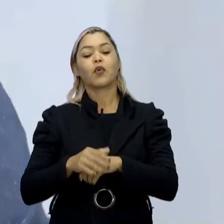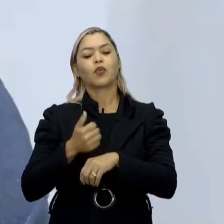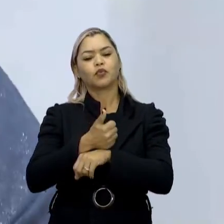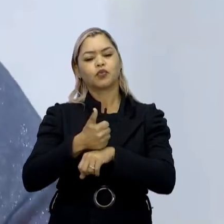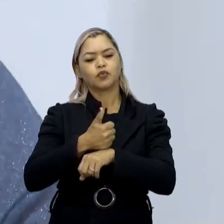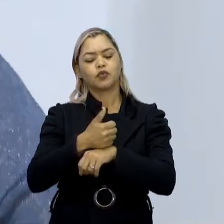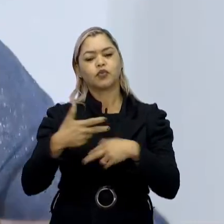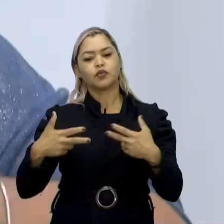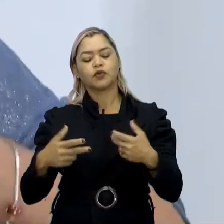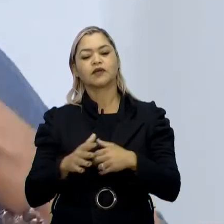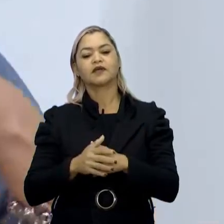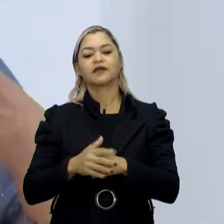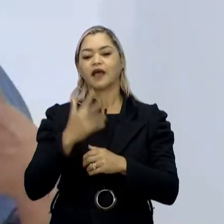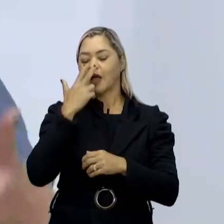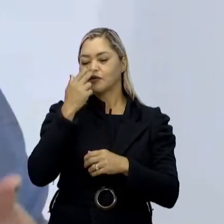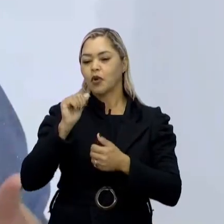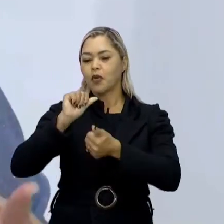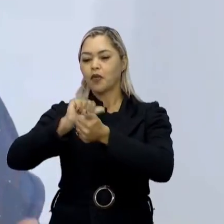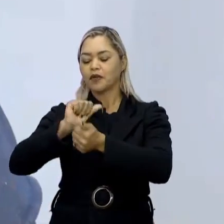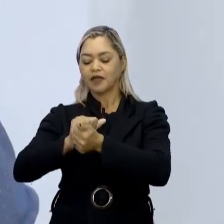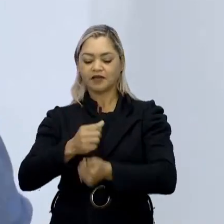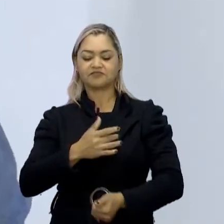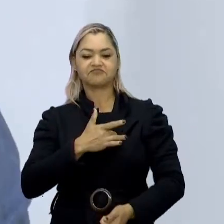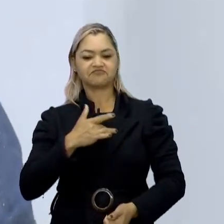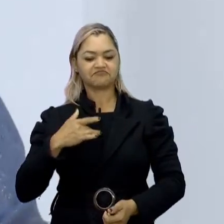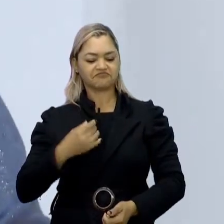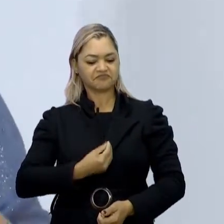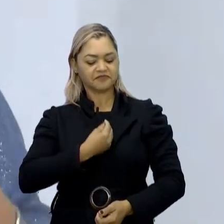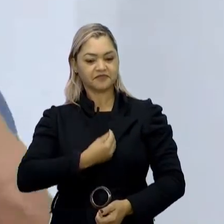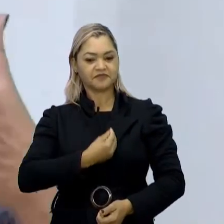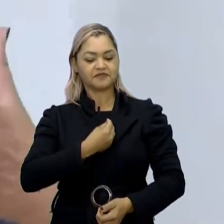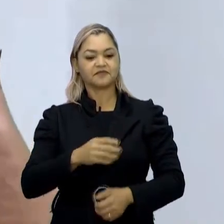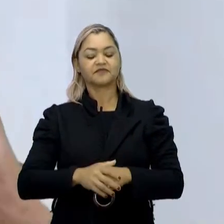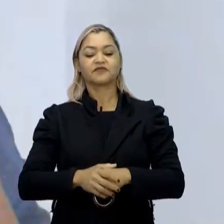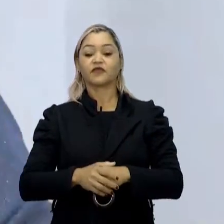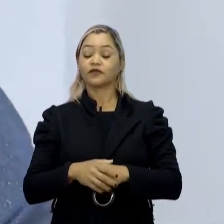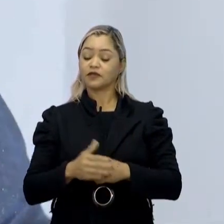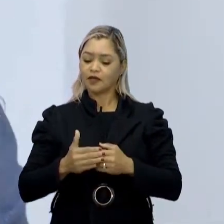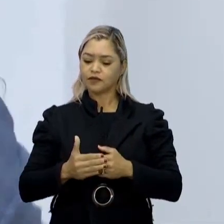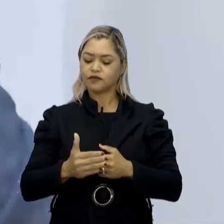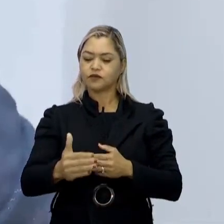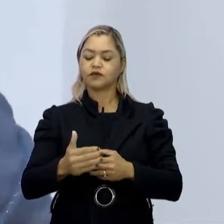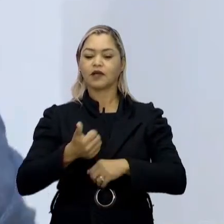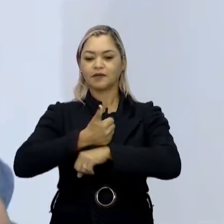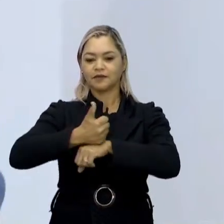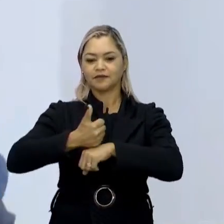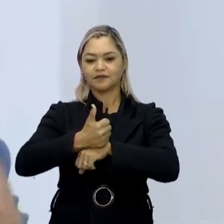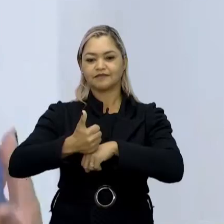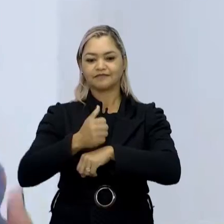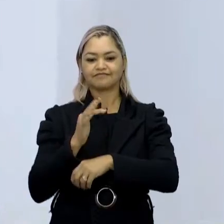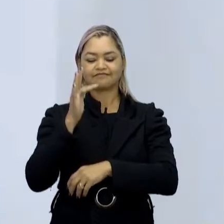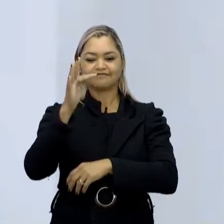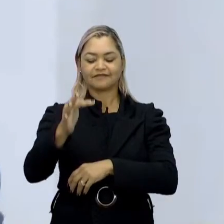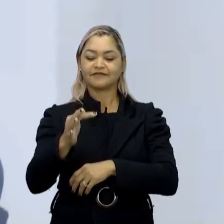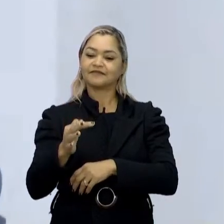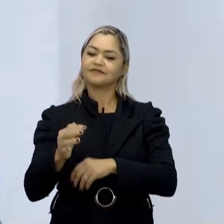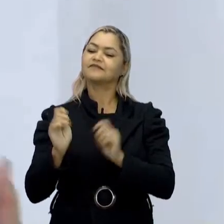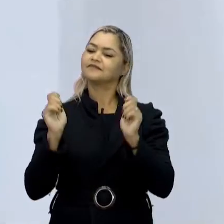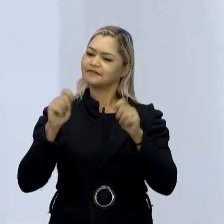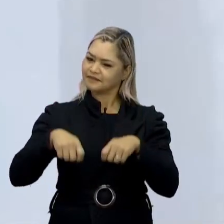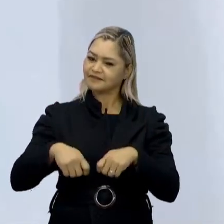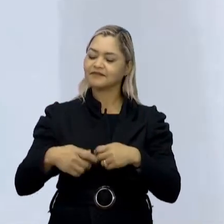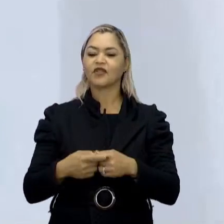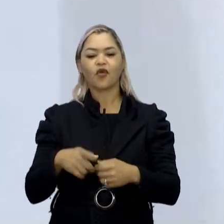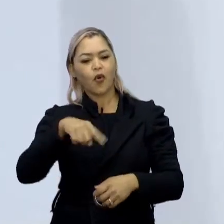com a sua qualidade de vida e que você vai querer isso para a sua carreira também, por que não?